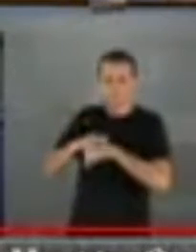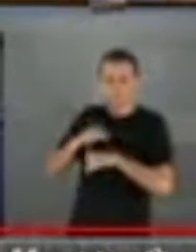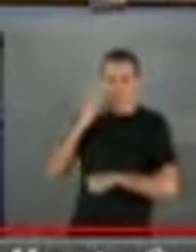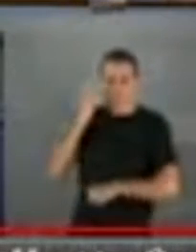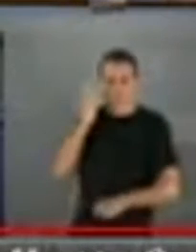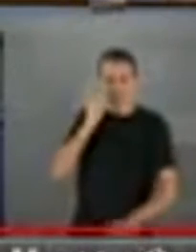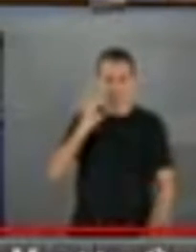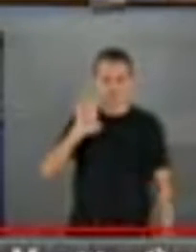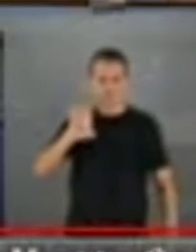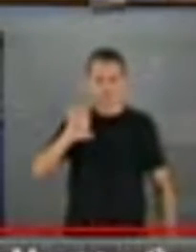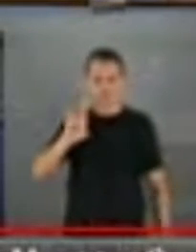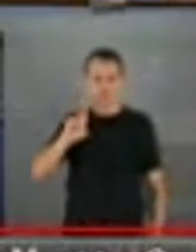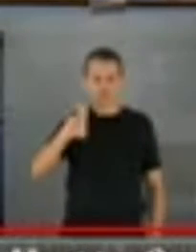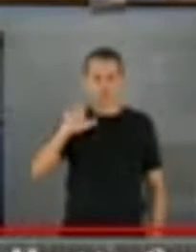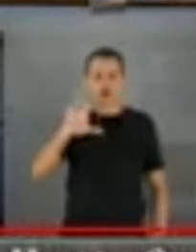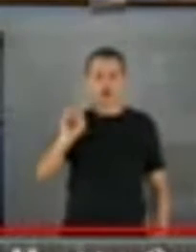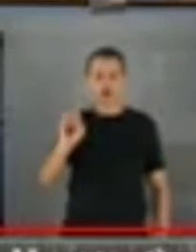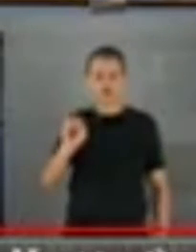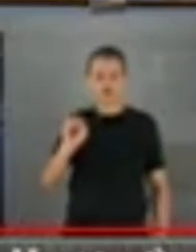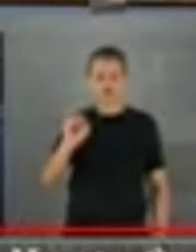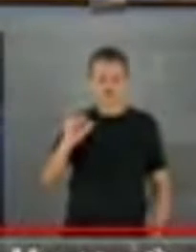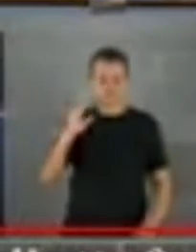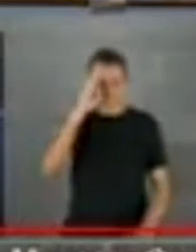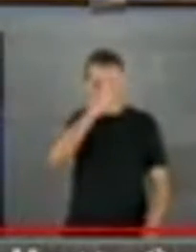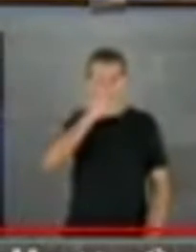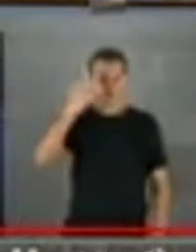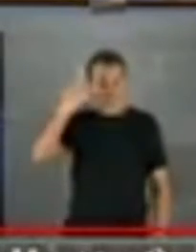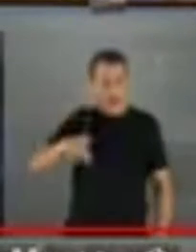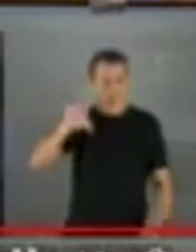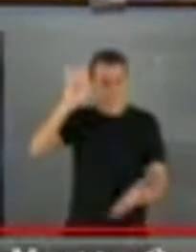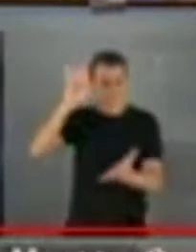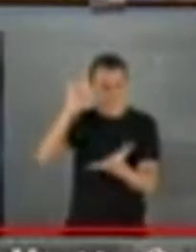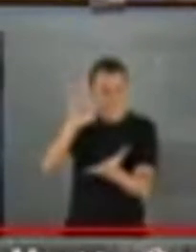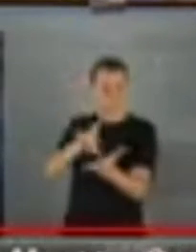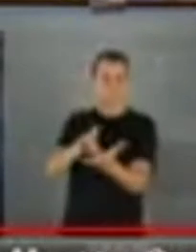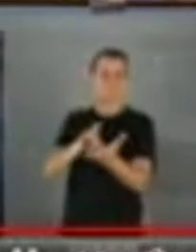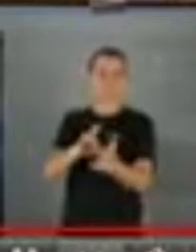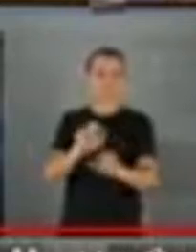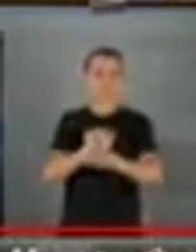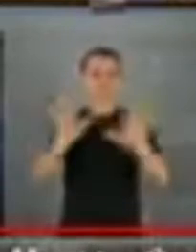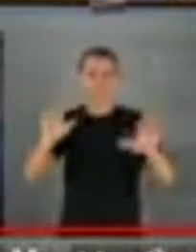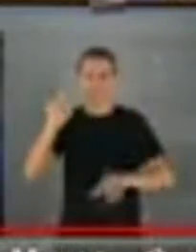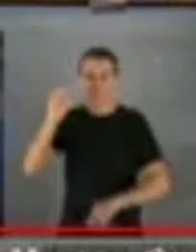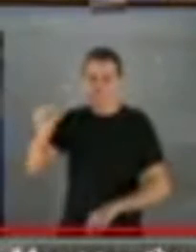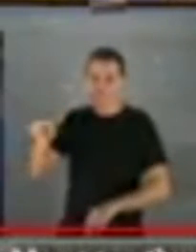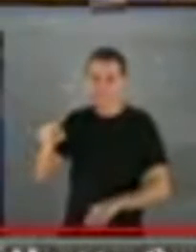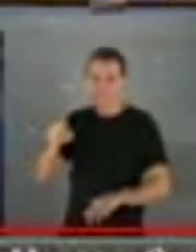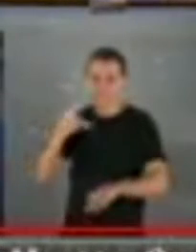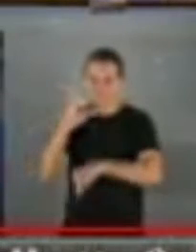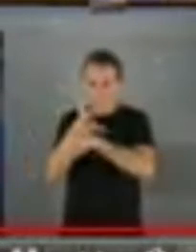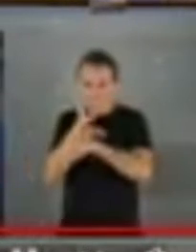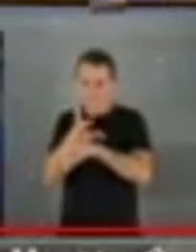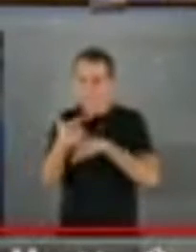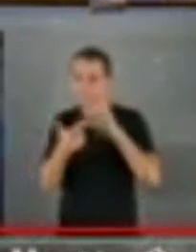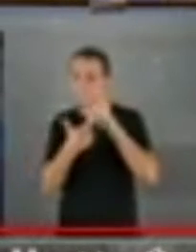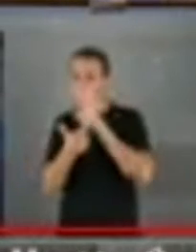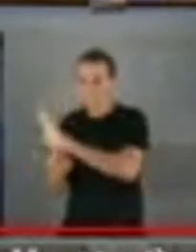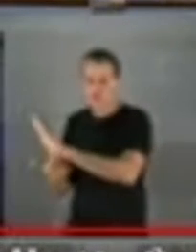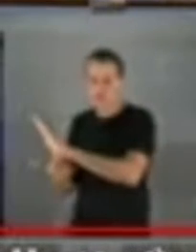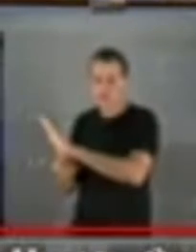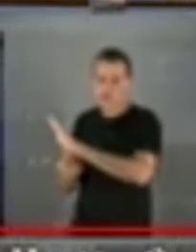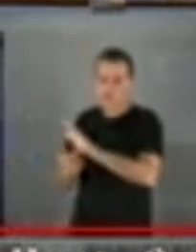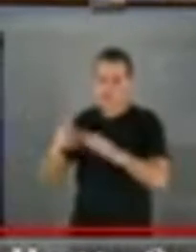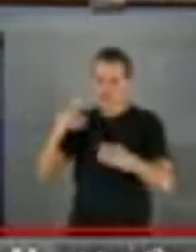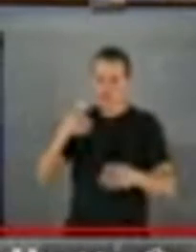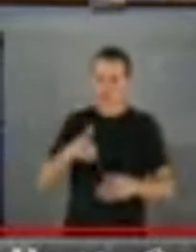Eduardo Bolsonaro. Ele diz, é literal. Vocês podem pegar o vídeo, por favor, e depois eu voto, só para